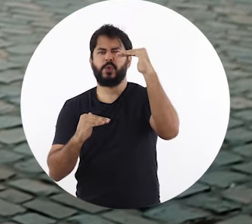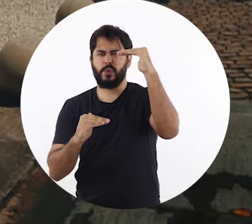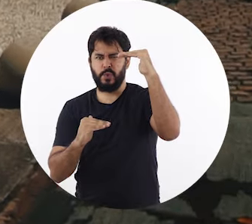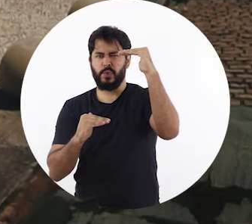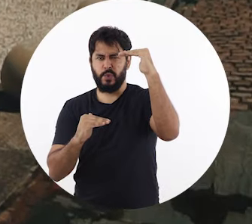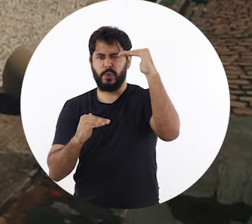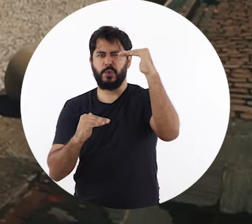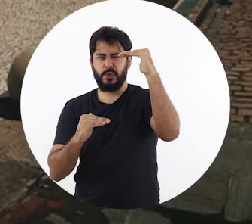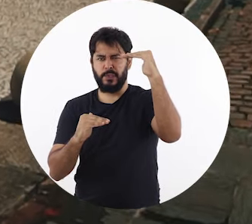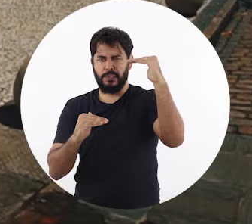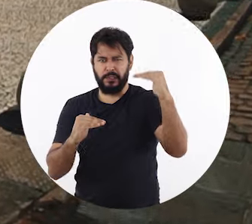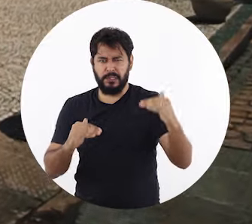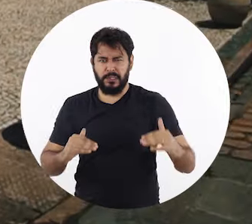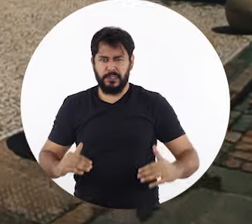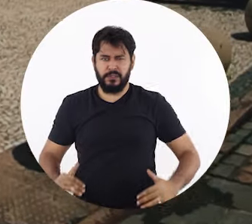baixo desce.